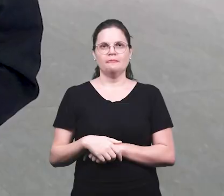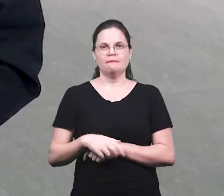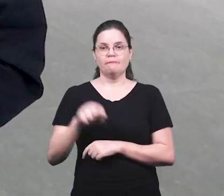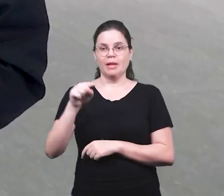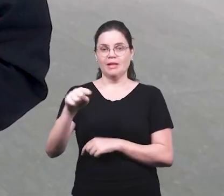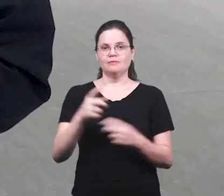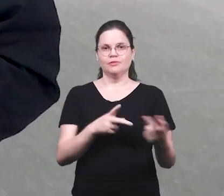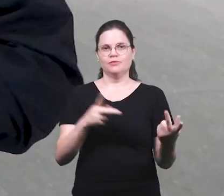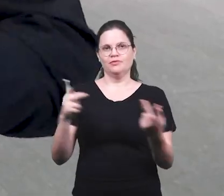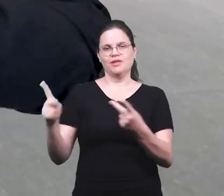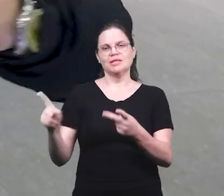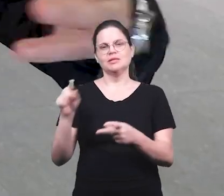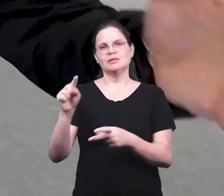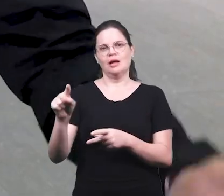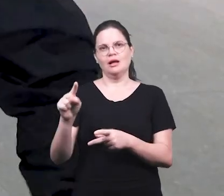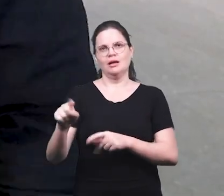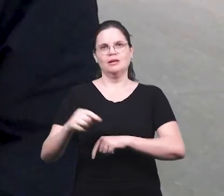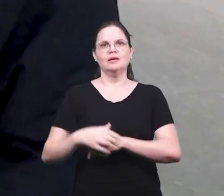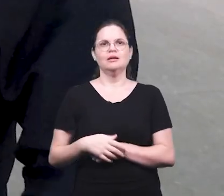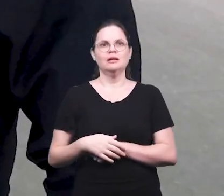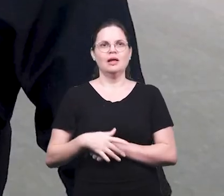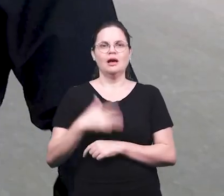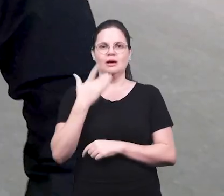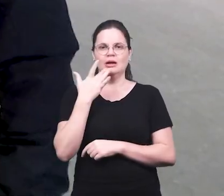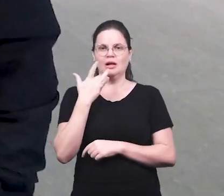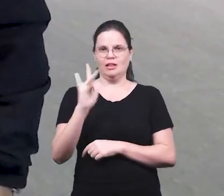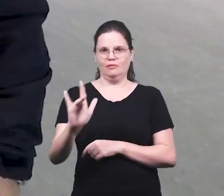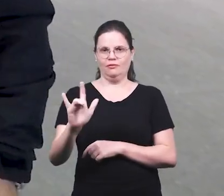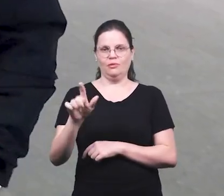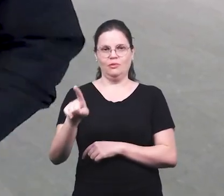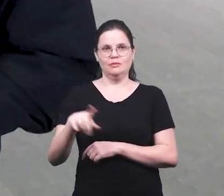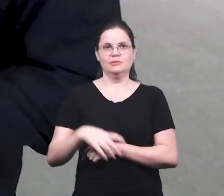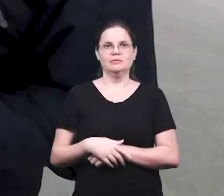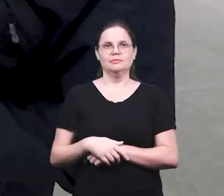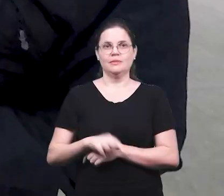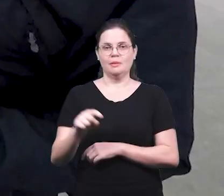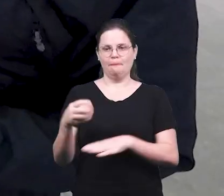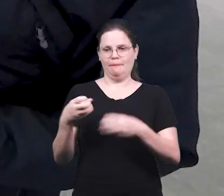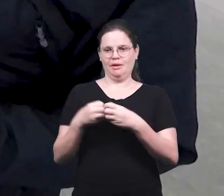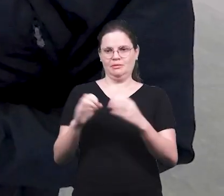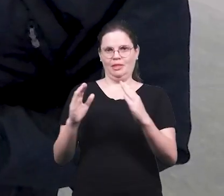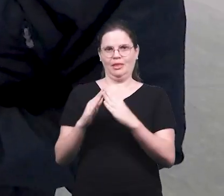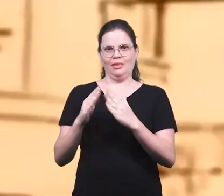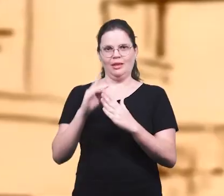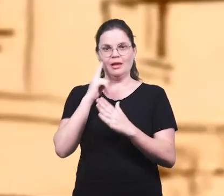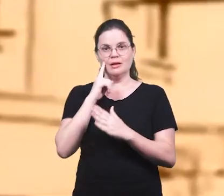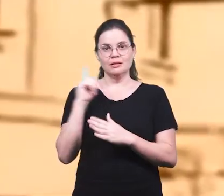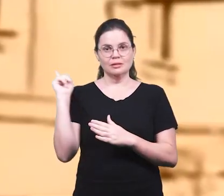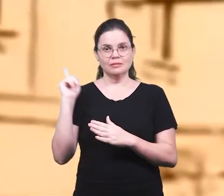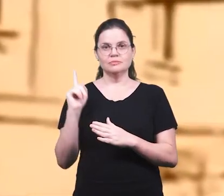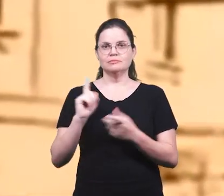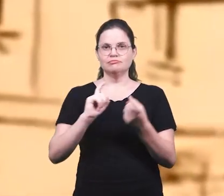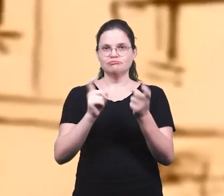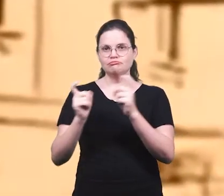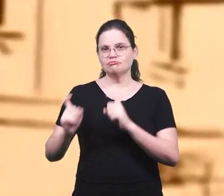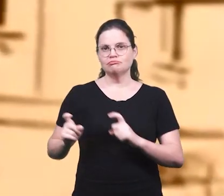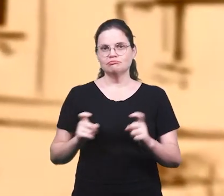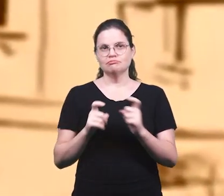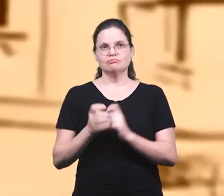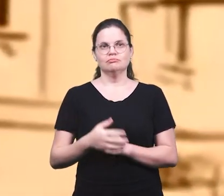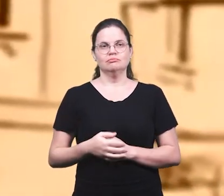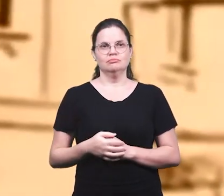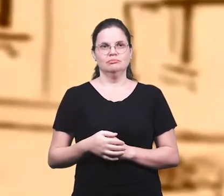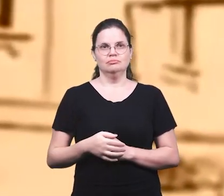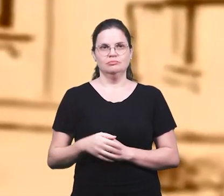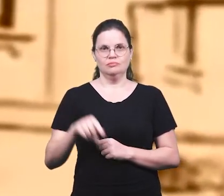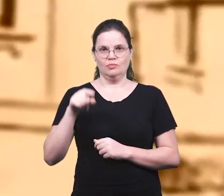Angeles, e aqui perto, nessa casa aqui, eles reuniam, e aqui